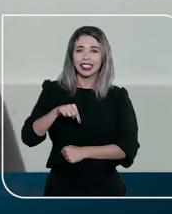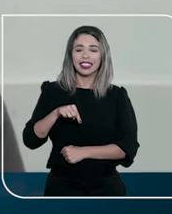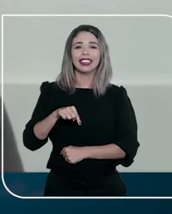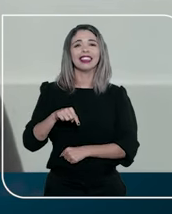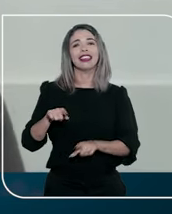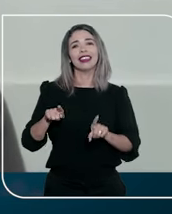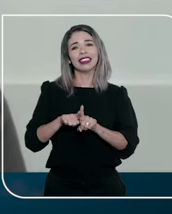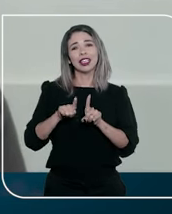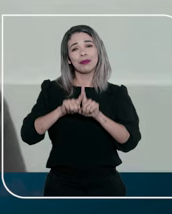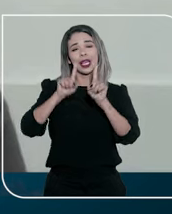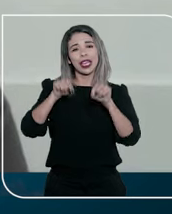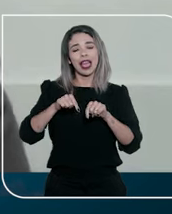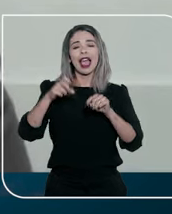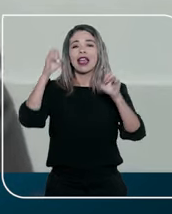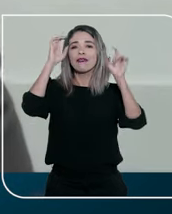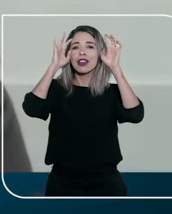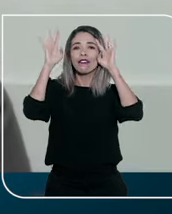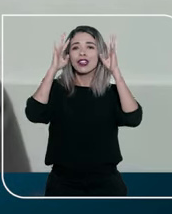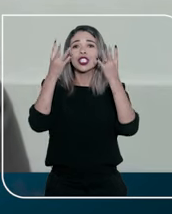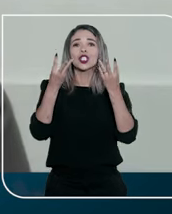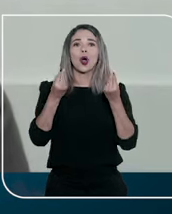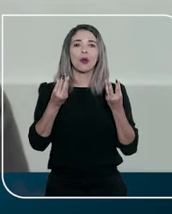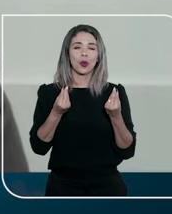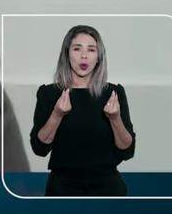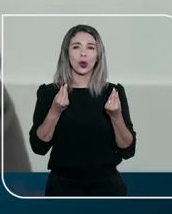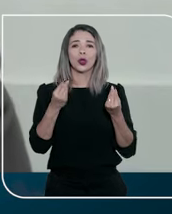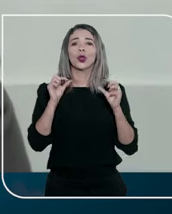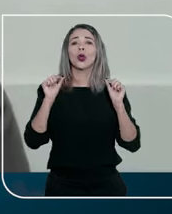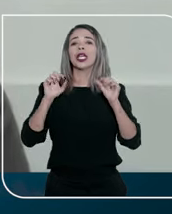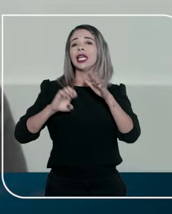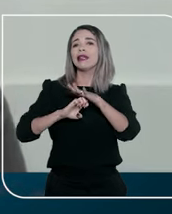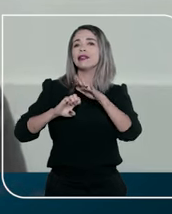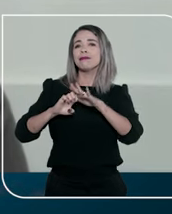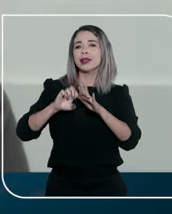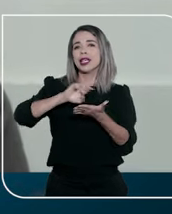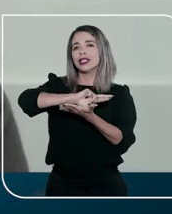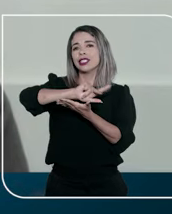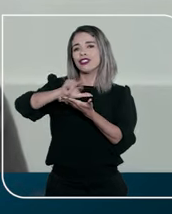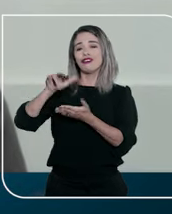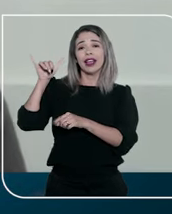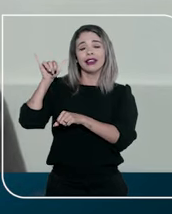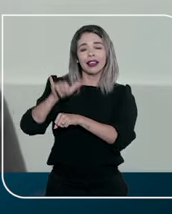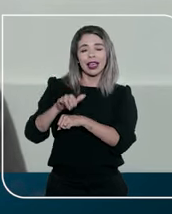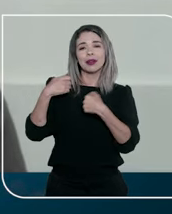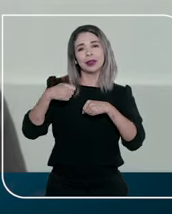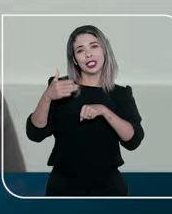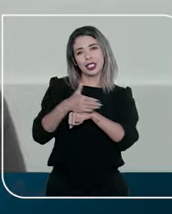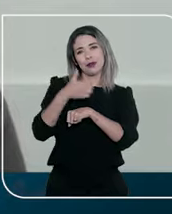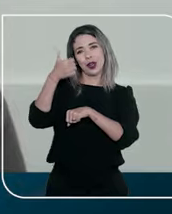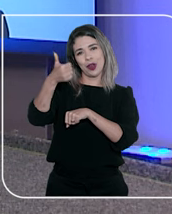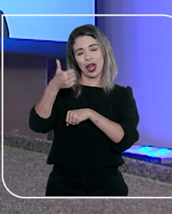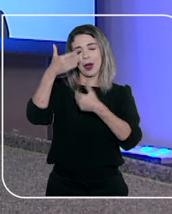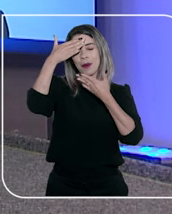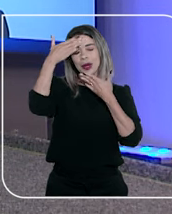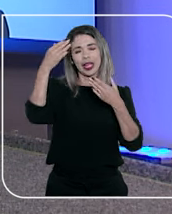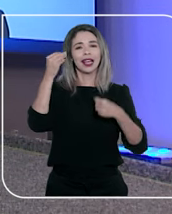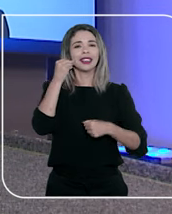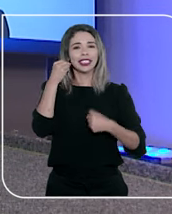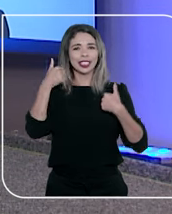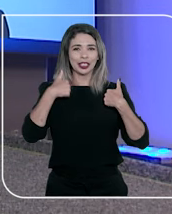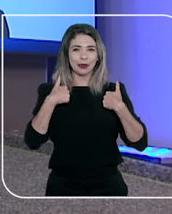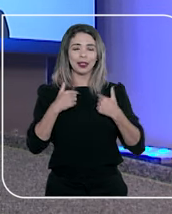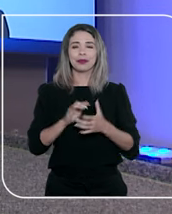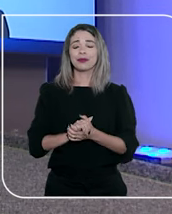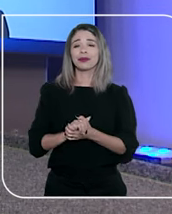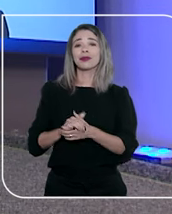grande reflexão também do que as companhias aéreas precisam e vão melhorar. Muito obrigado pela oportunidade. Também conversamos